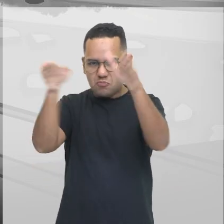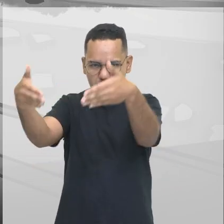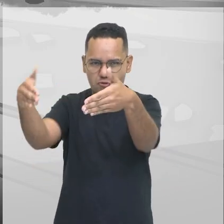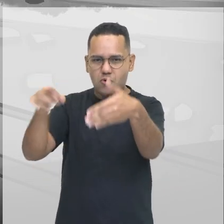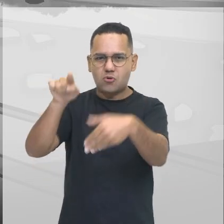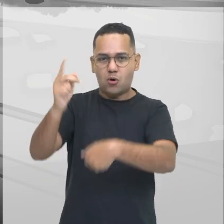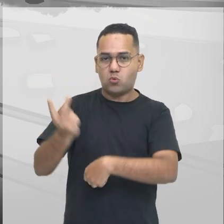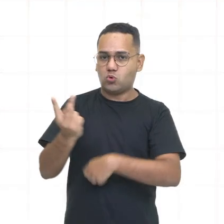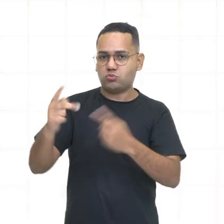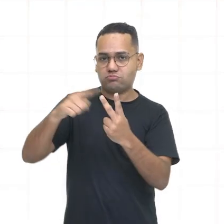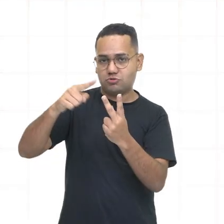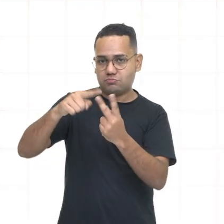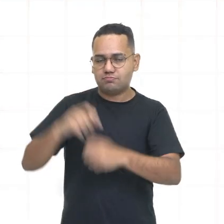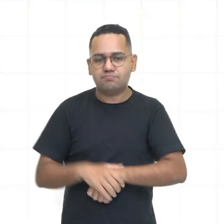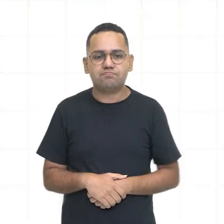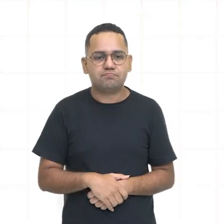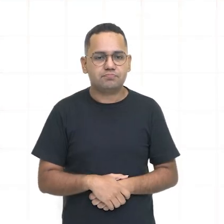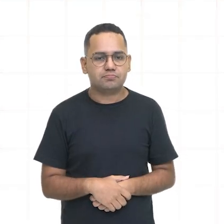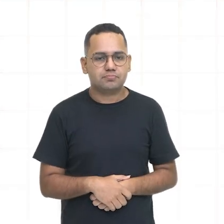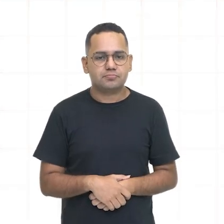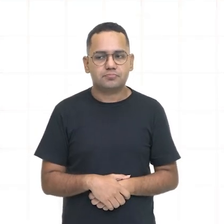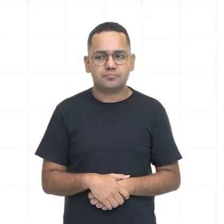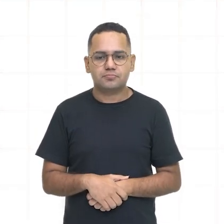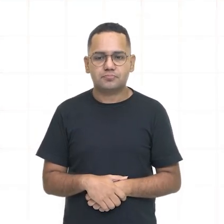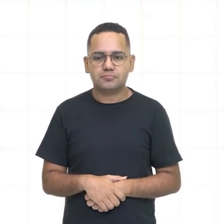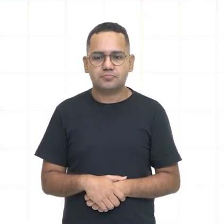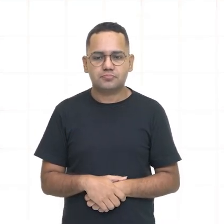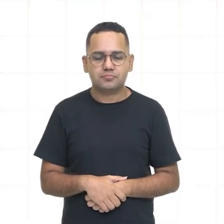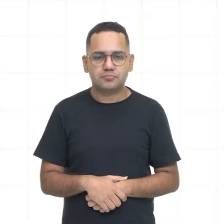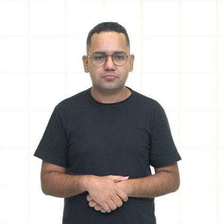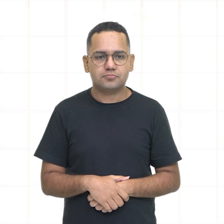Vamos ao texto. Vamos lá, galerinha.